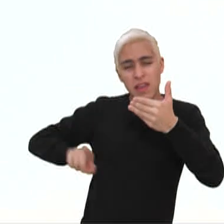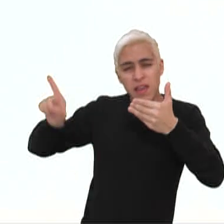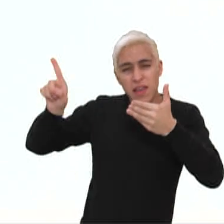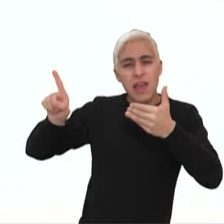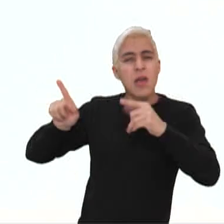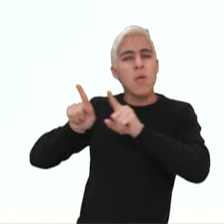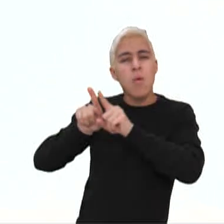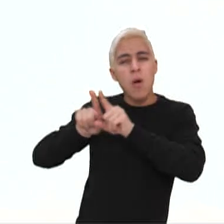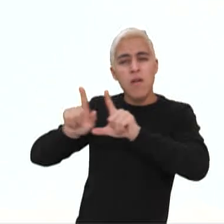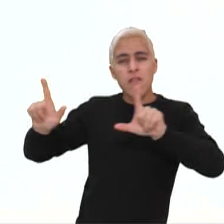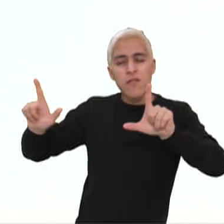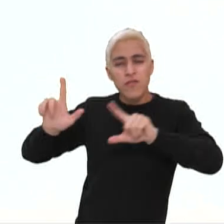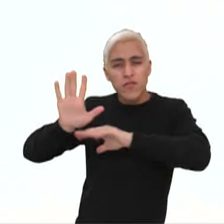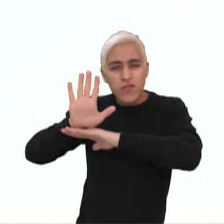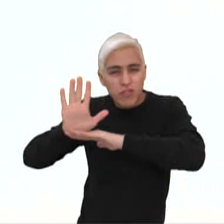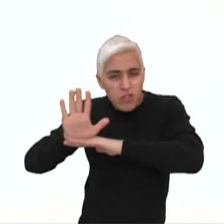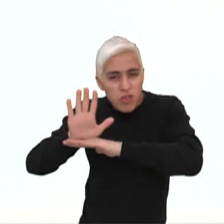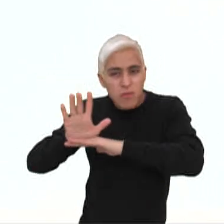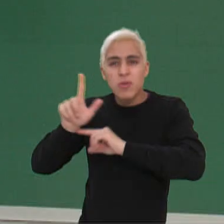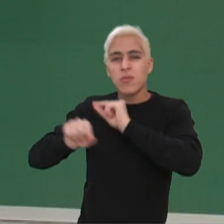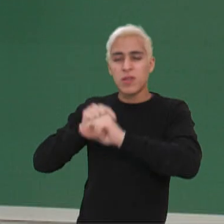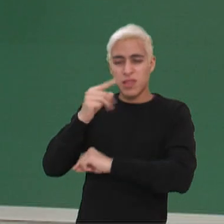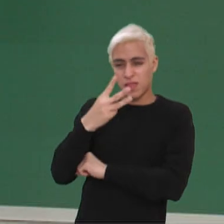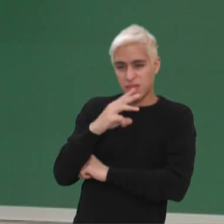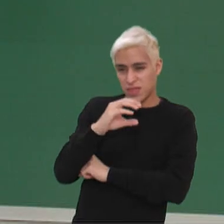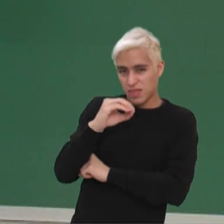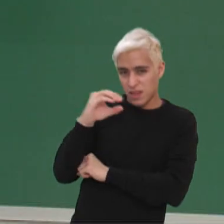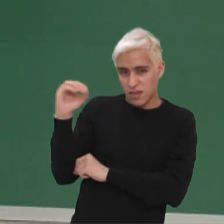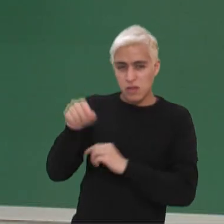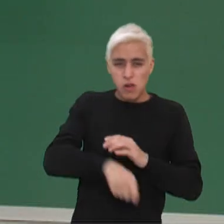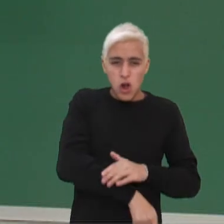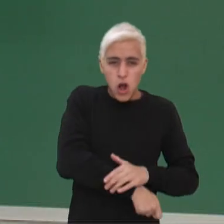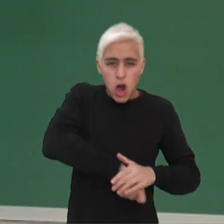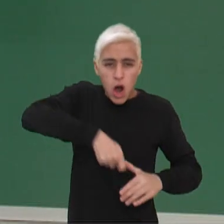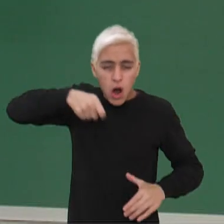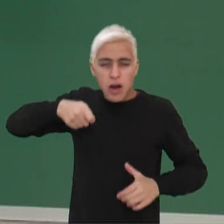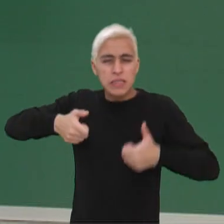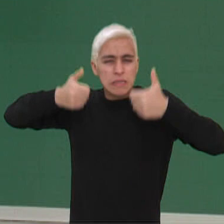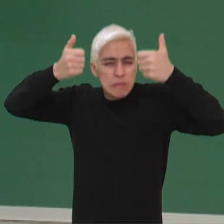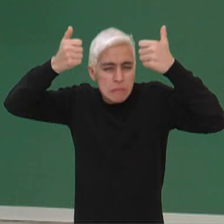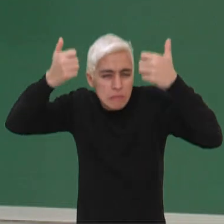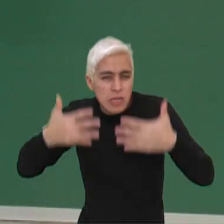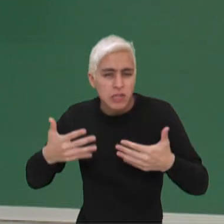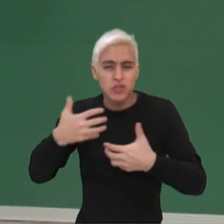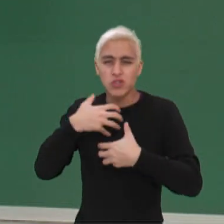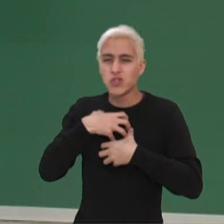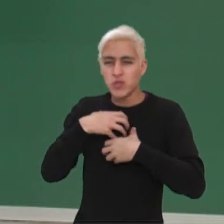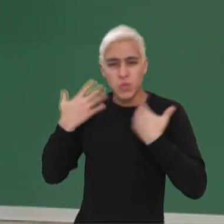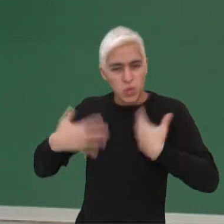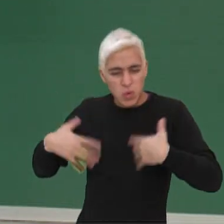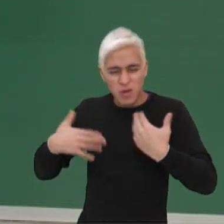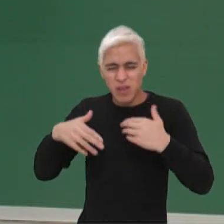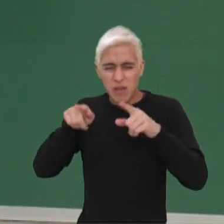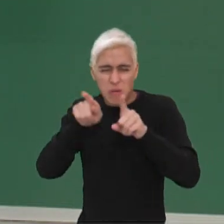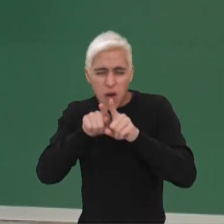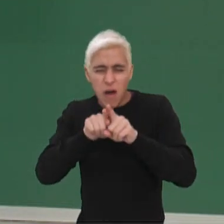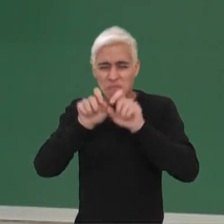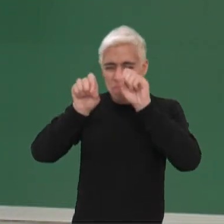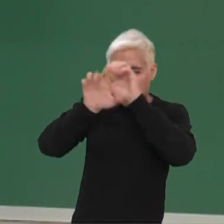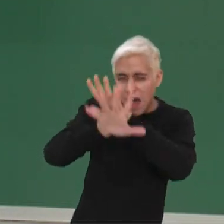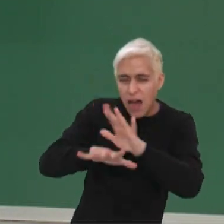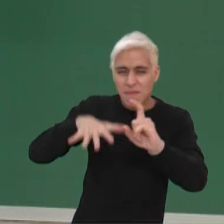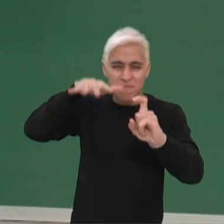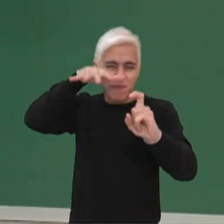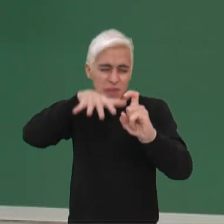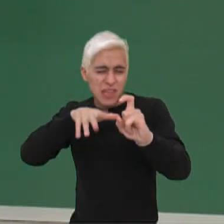filme, que é o filme Os 300 de Esparta, né? Que trata de maneira super mitológica